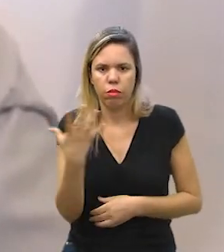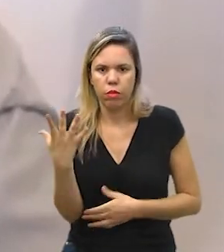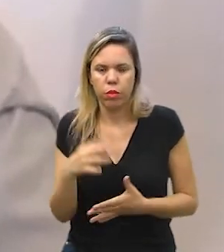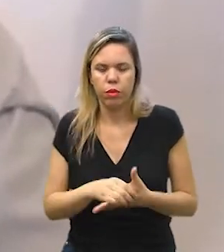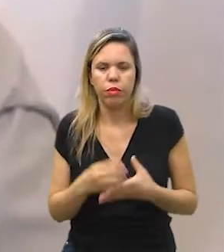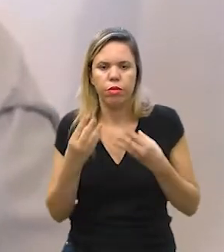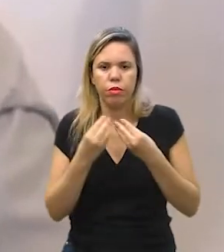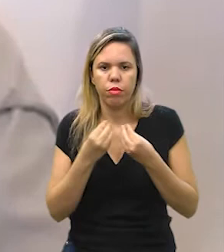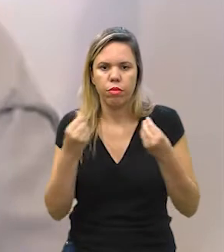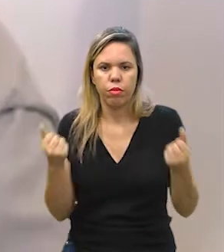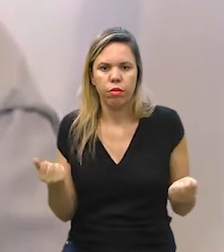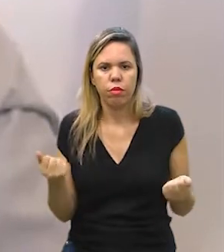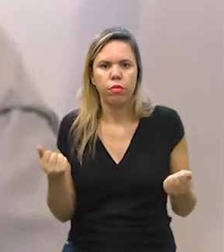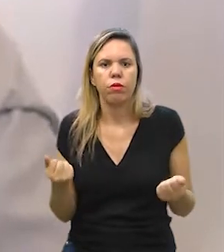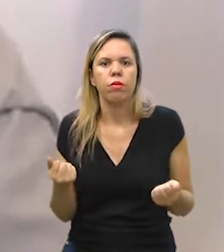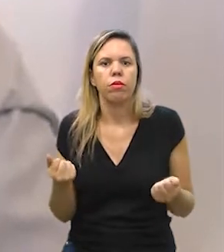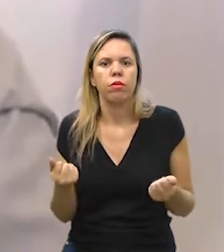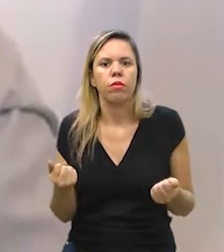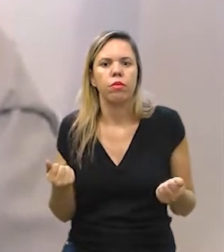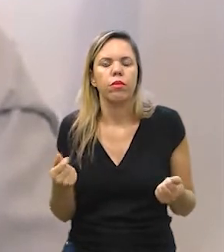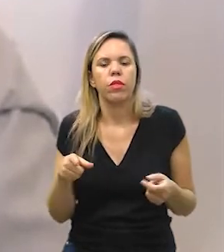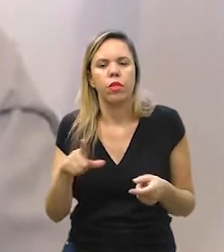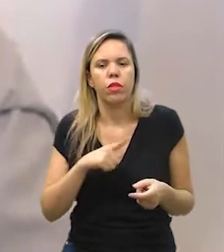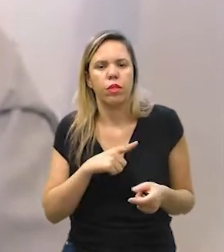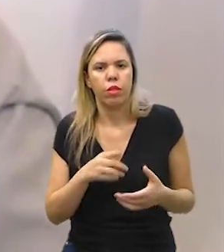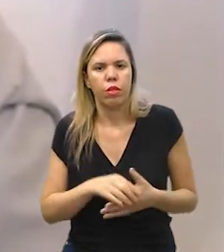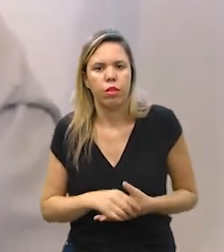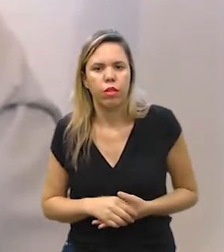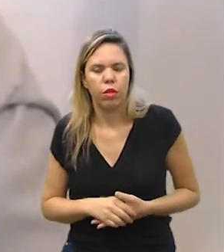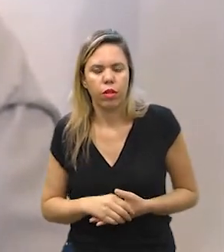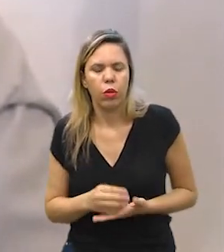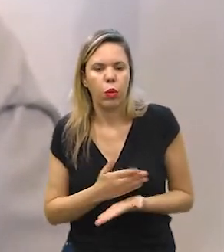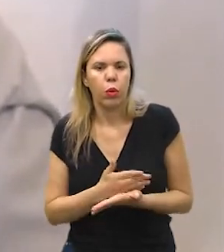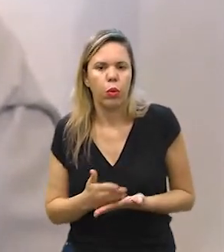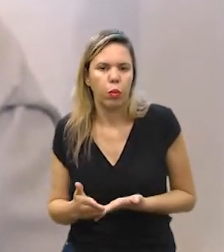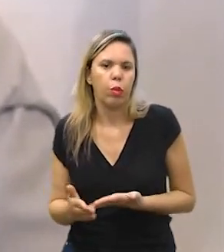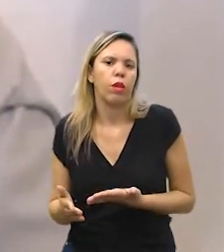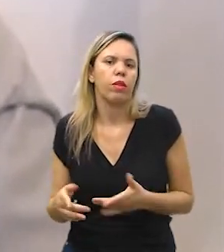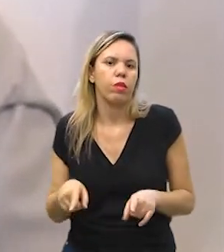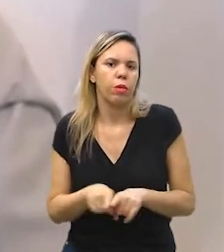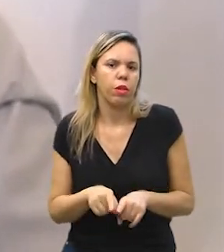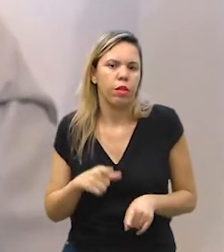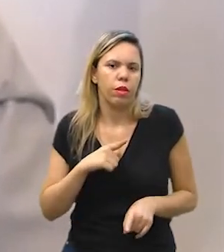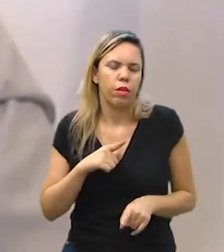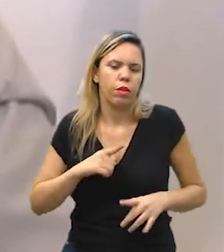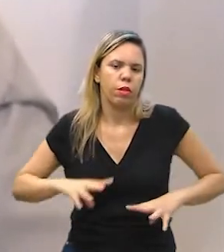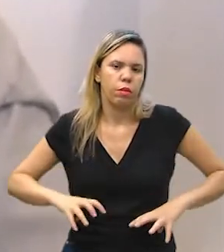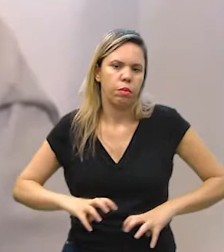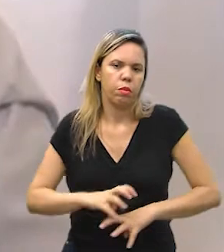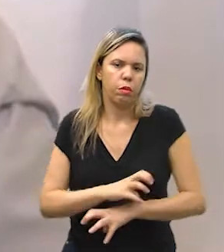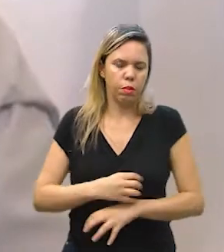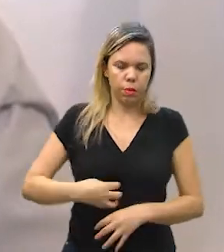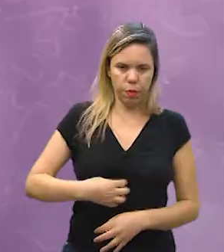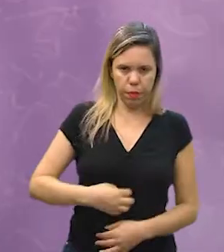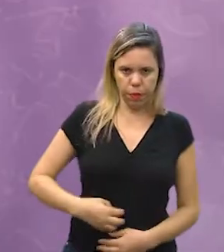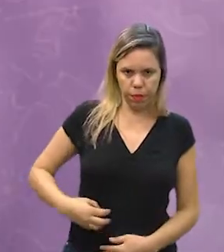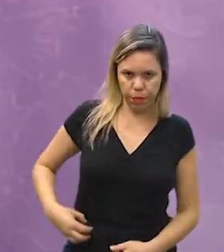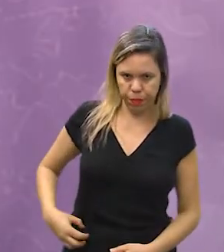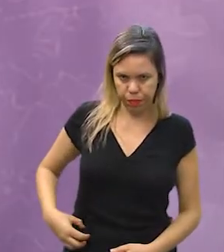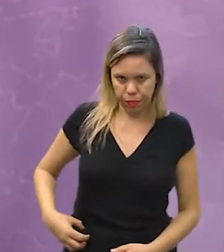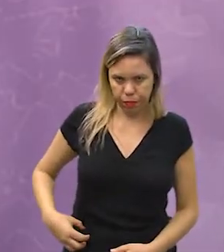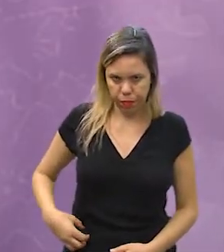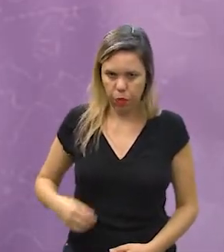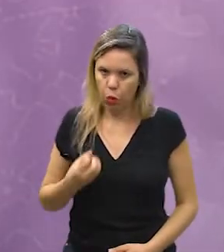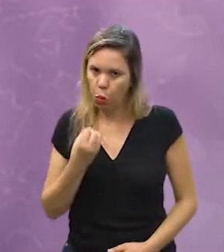e qualidade do tipo de micro-organismo que você tem. Começa a predominar, vamos chamar das bactérias do mal, quanto as